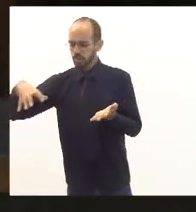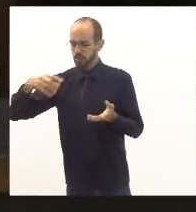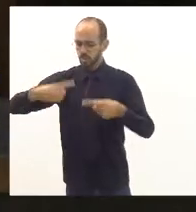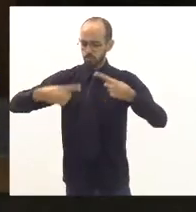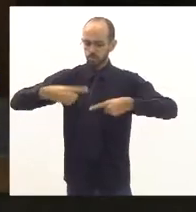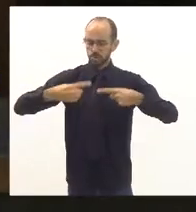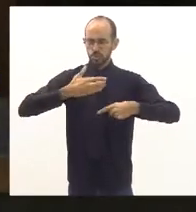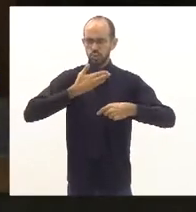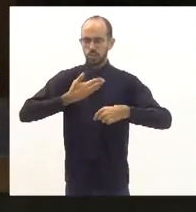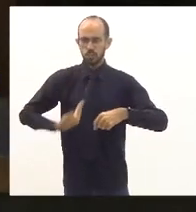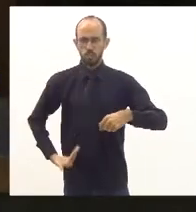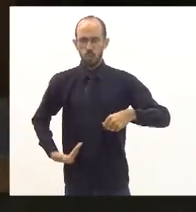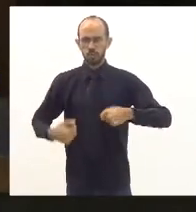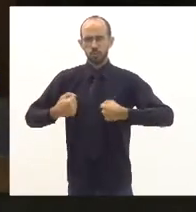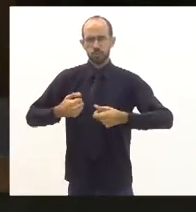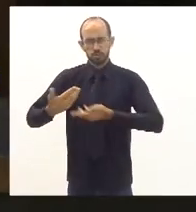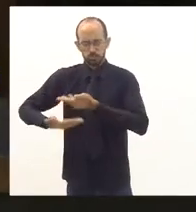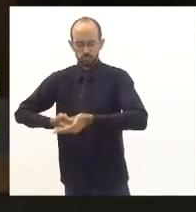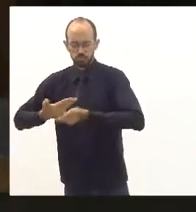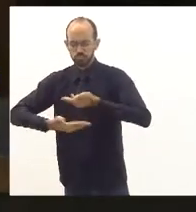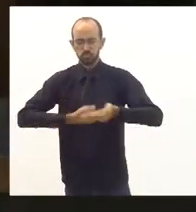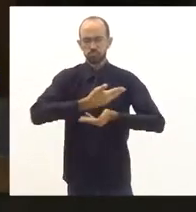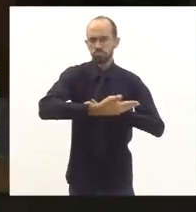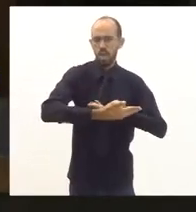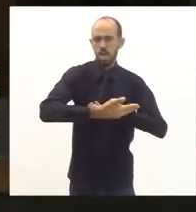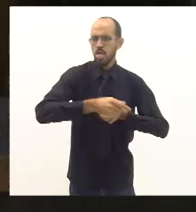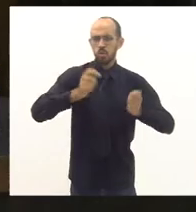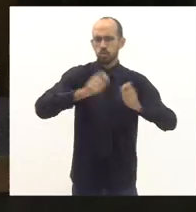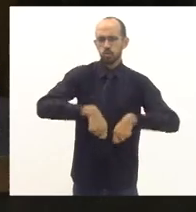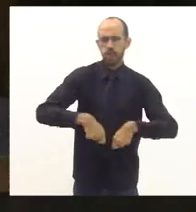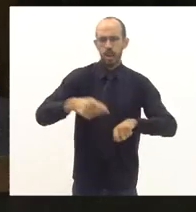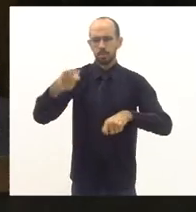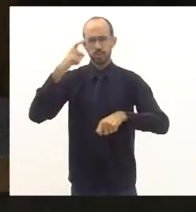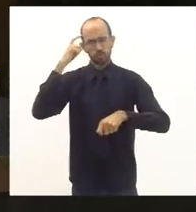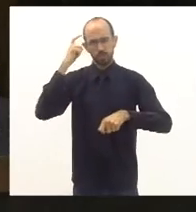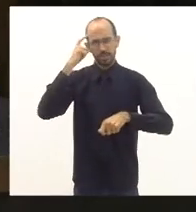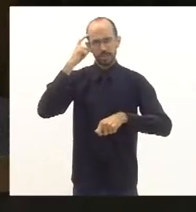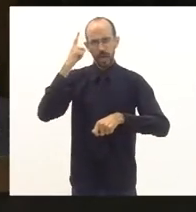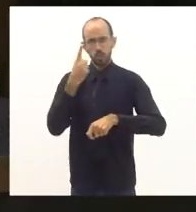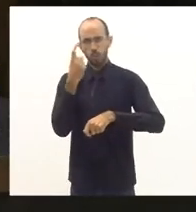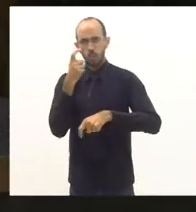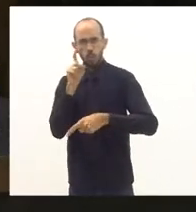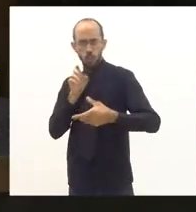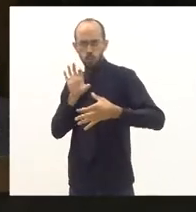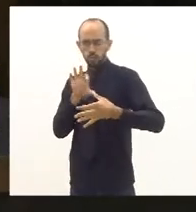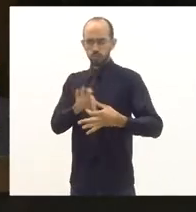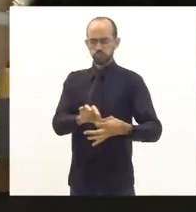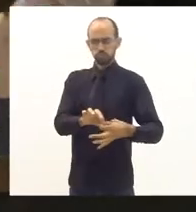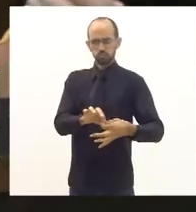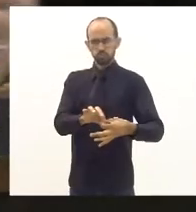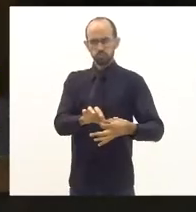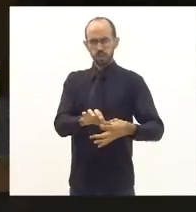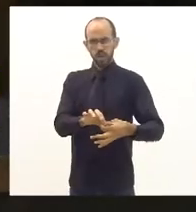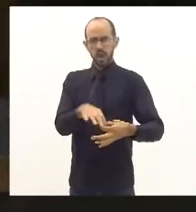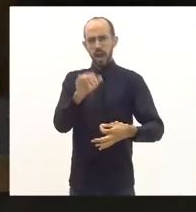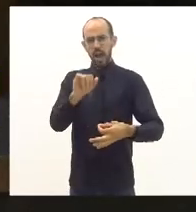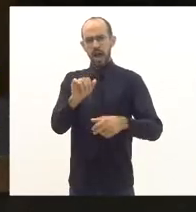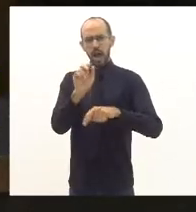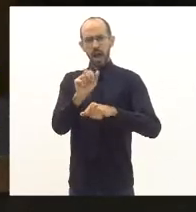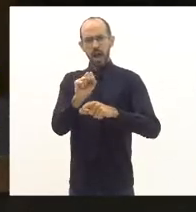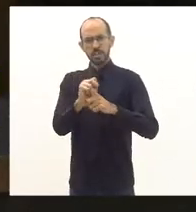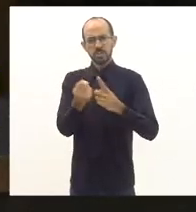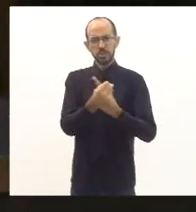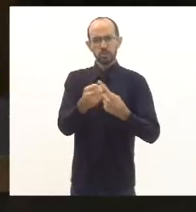públicas. Não se constrói política pública pensando num único viés de forma isolada. Assistência social,